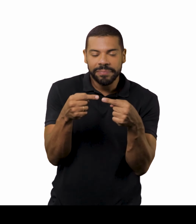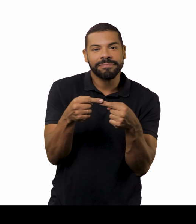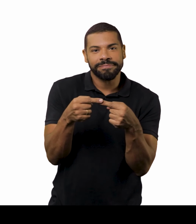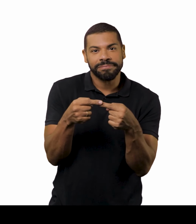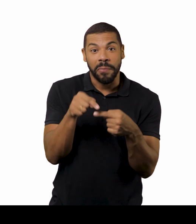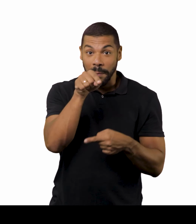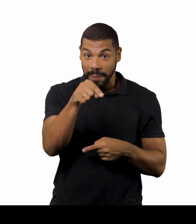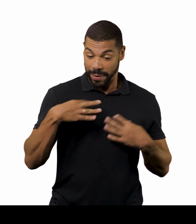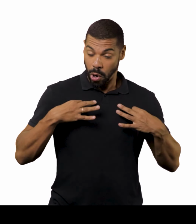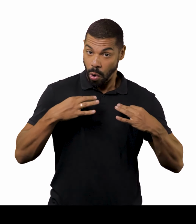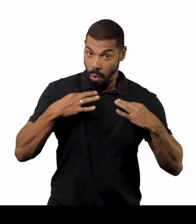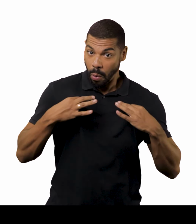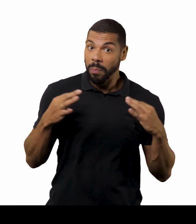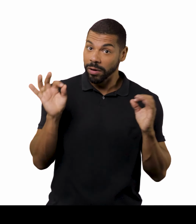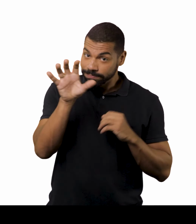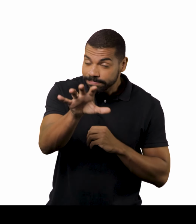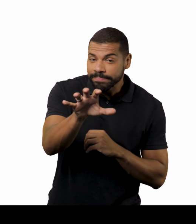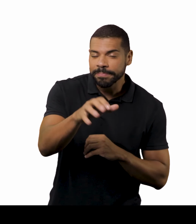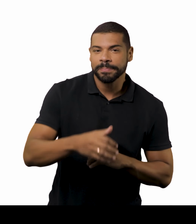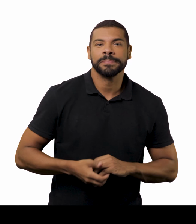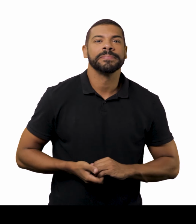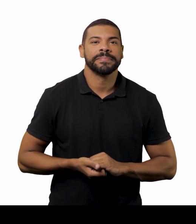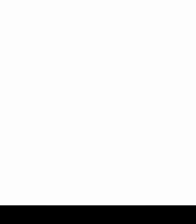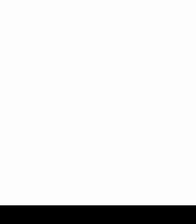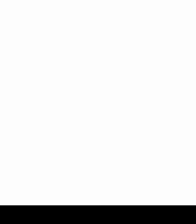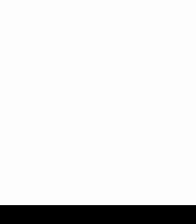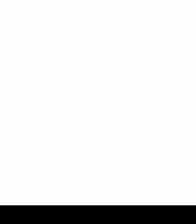tudo. E, para mim, roupa é isso.